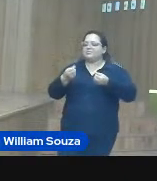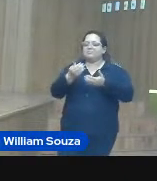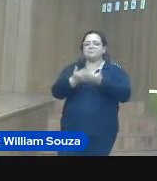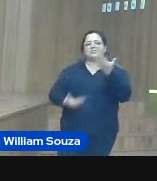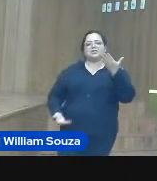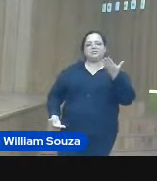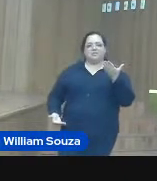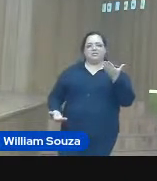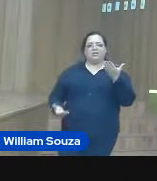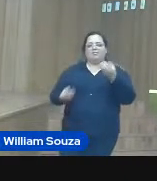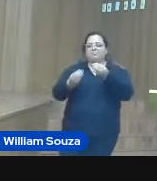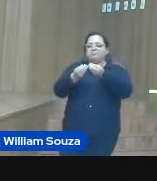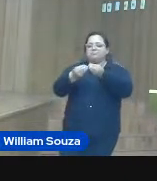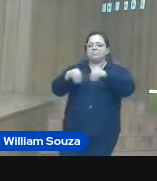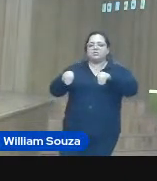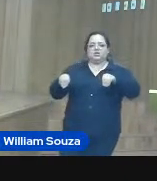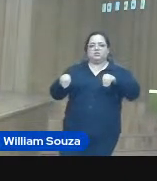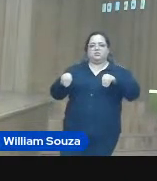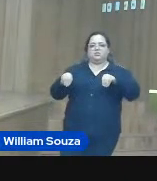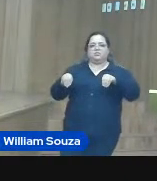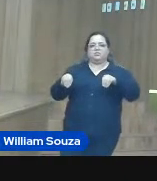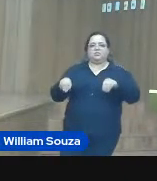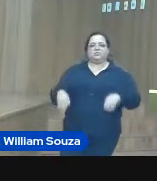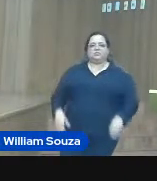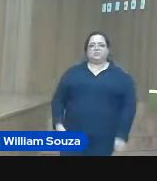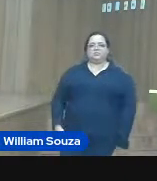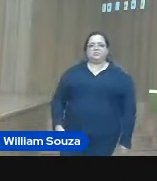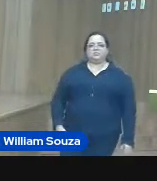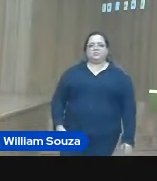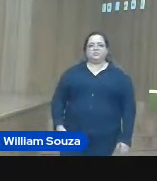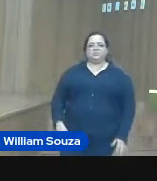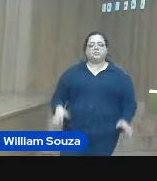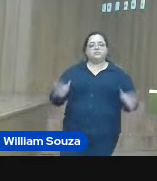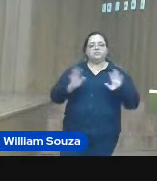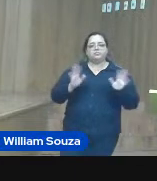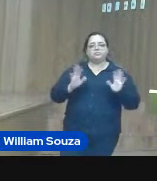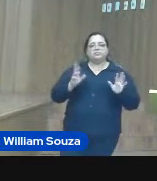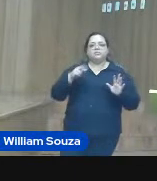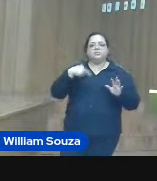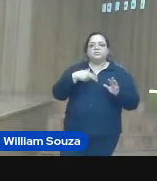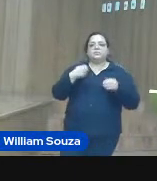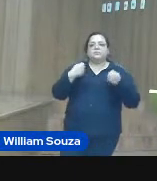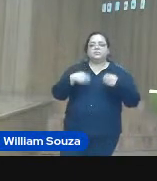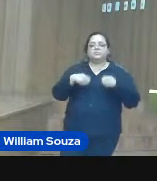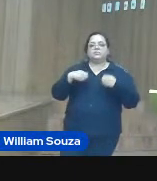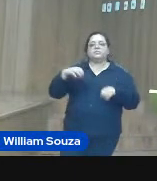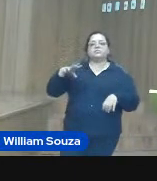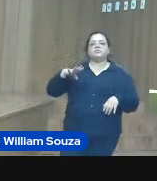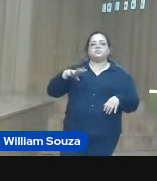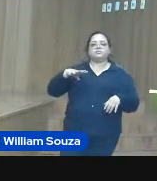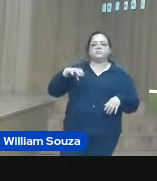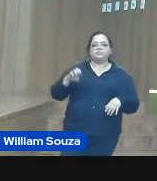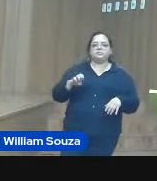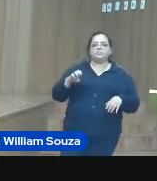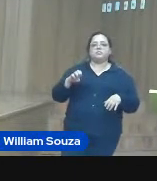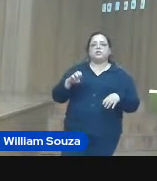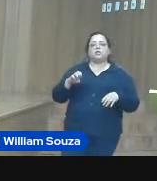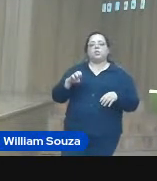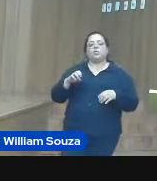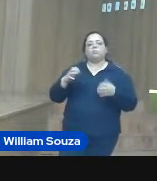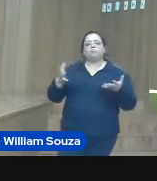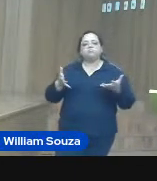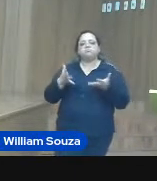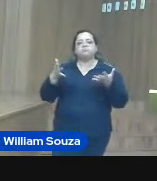A gente precisa de uma ética. Não basta entender esse círculo. A gente precisa de uma ética que oriente sentidos de